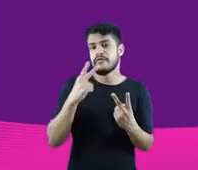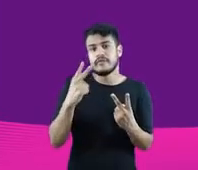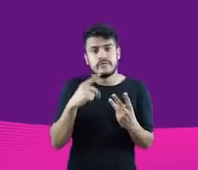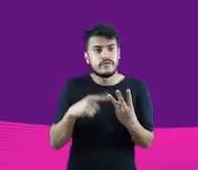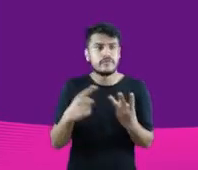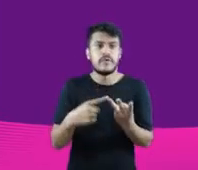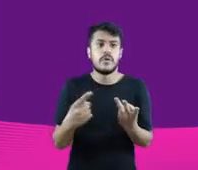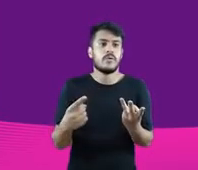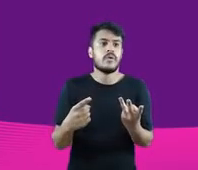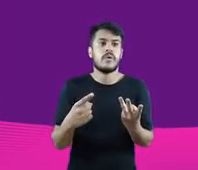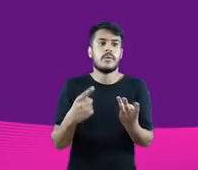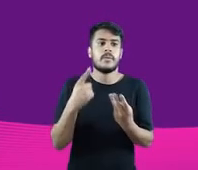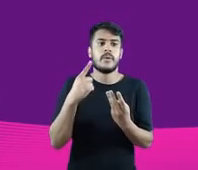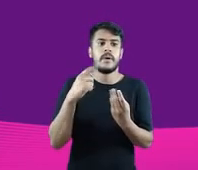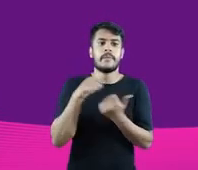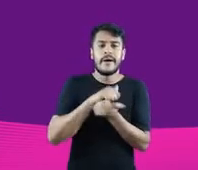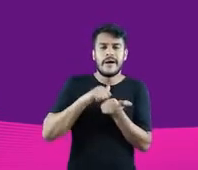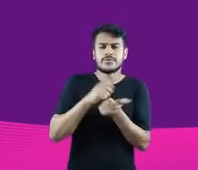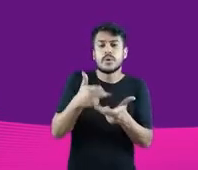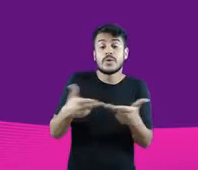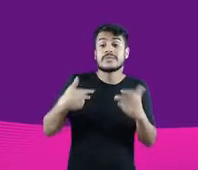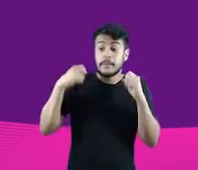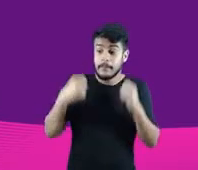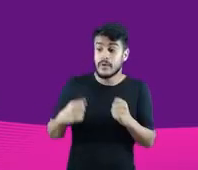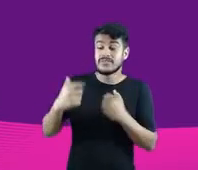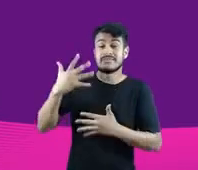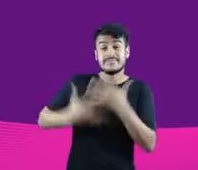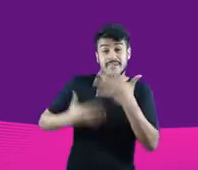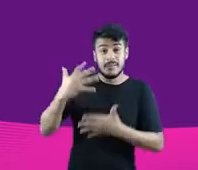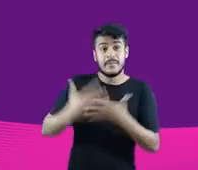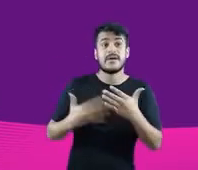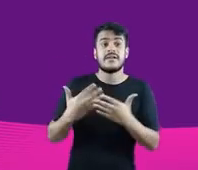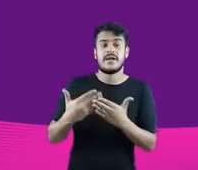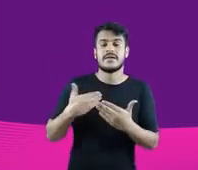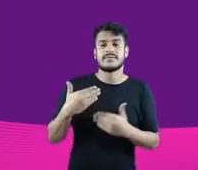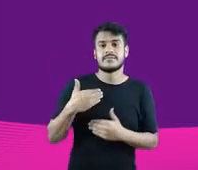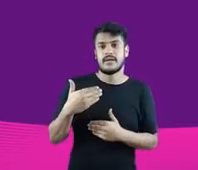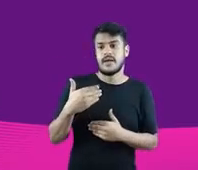possa diminuir a osteopenia, tá?